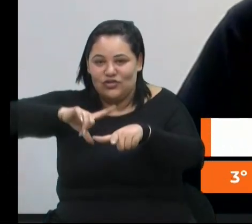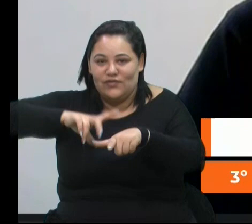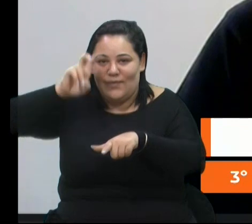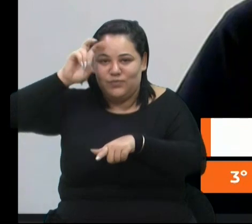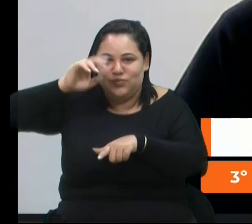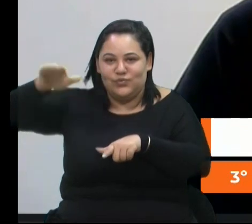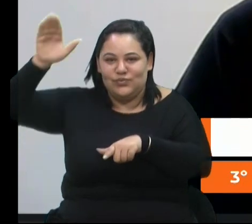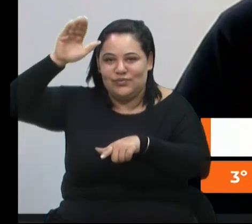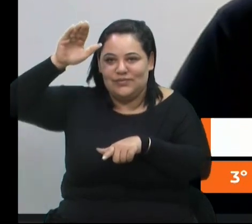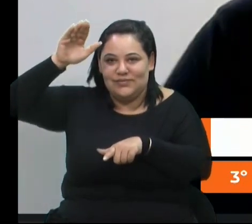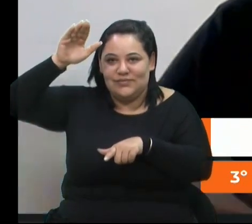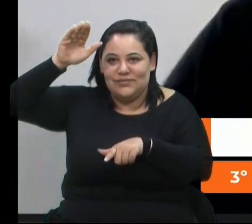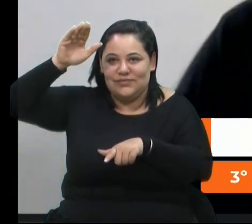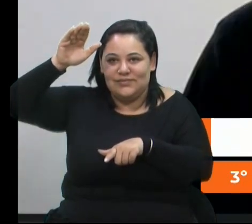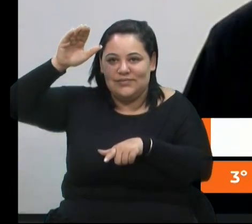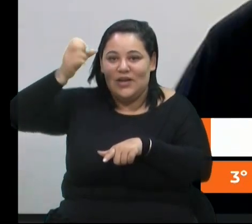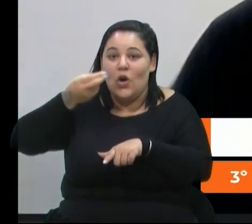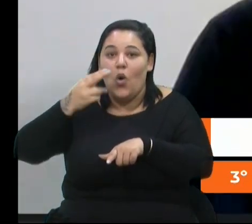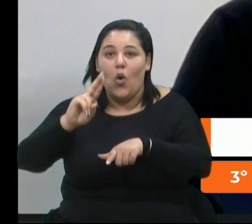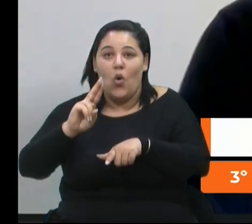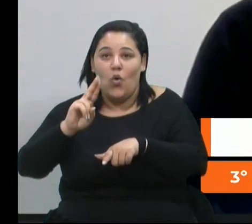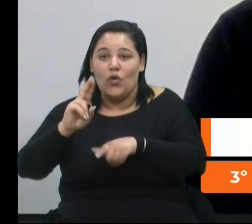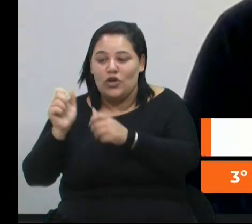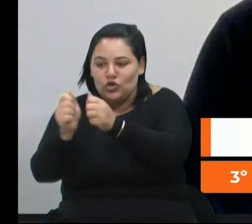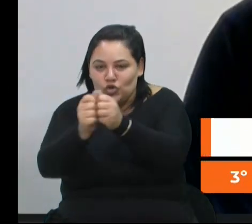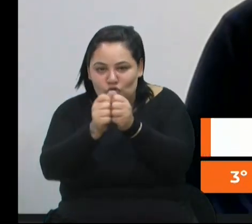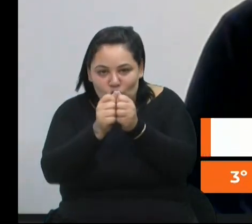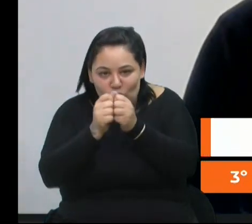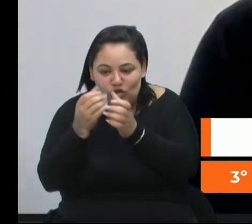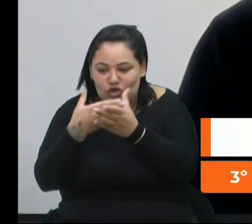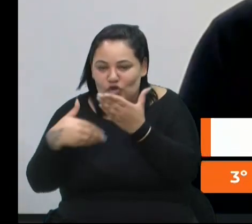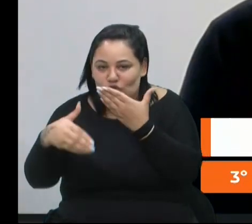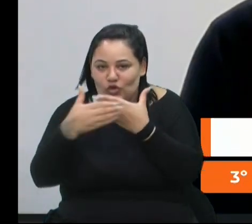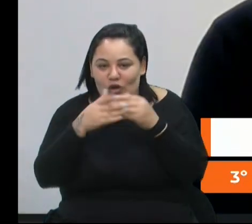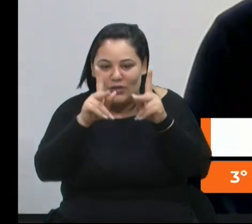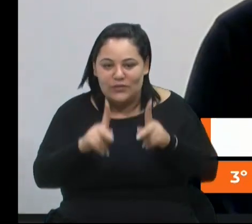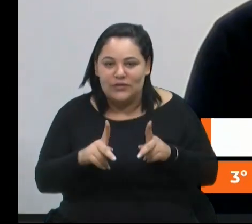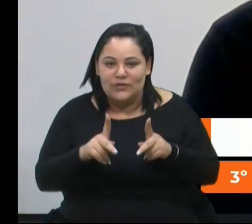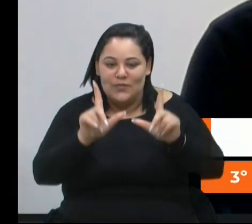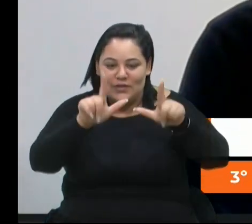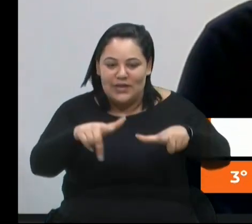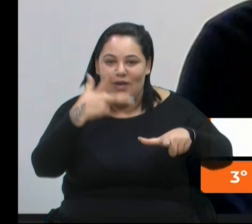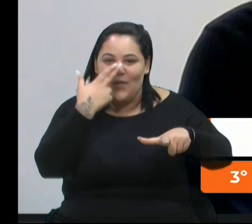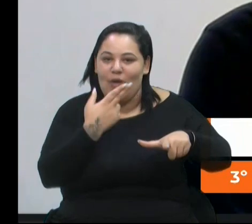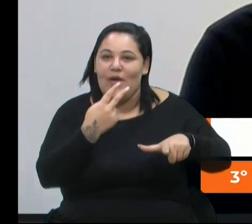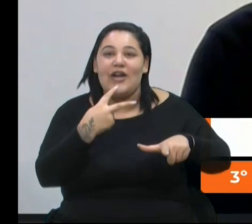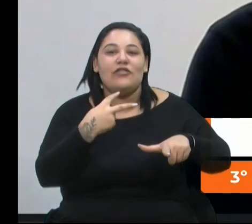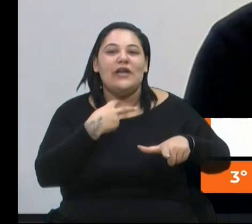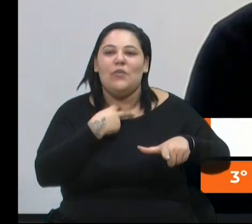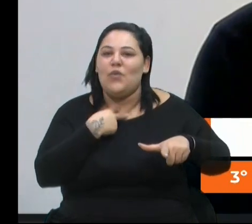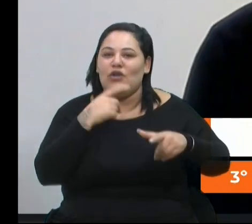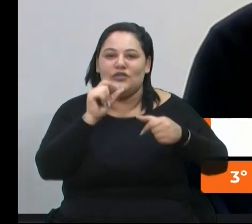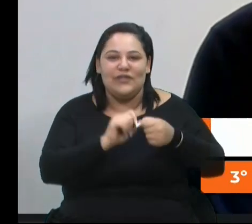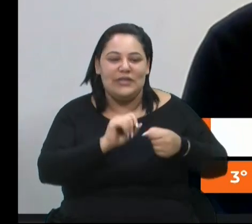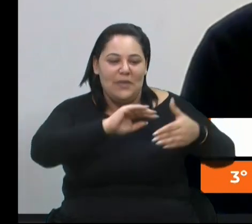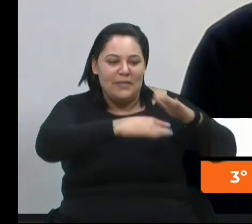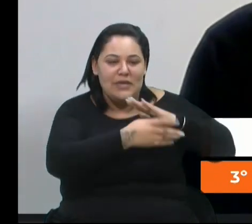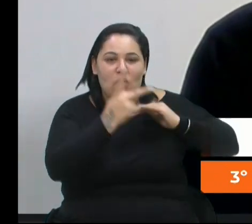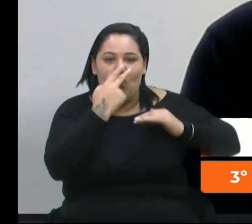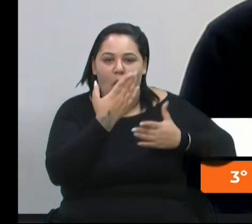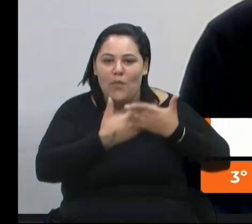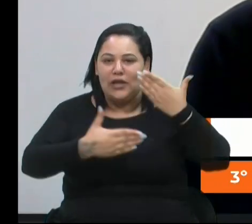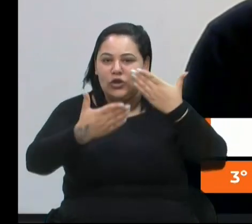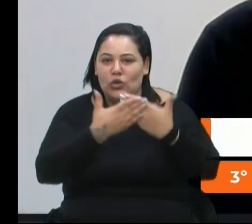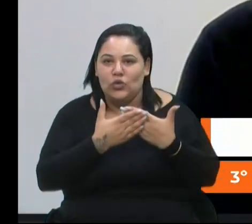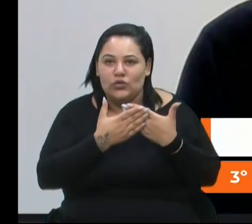superdotado ou uma superdotada, ou mesmo que eu junte todo mundo na mesma sala, eu não posso fazer a mesma adequação para todos, porque cada